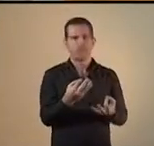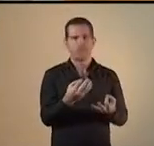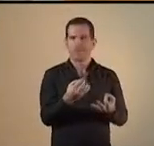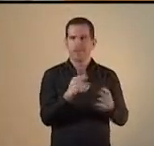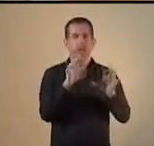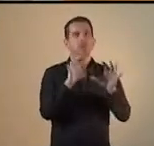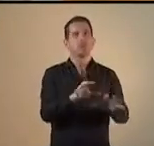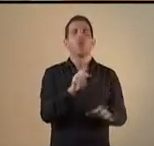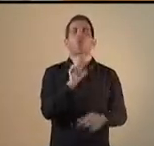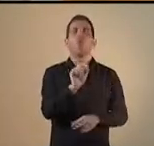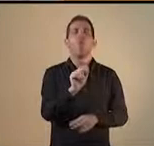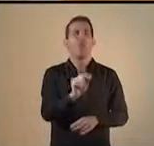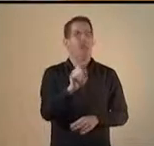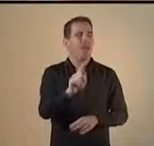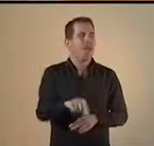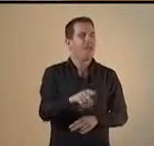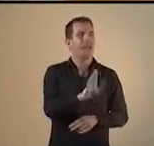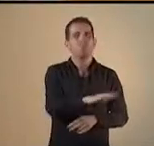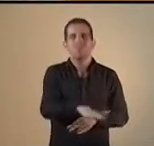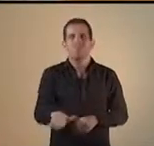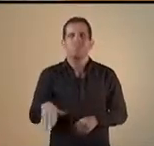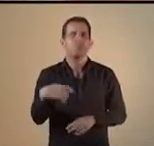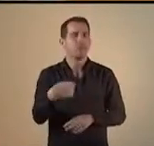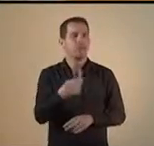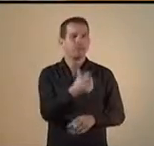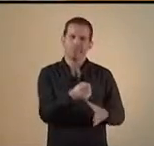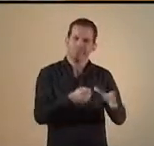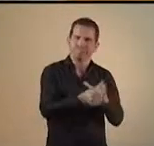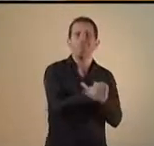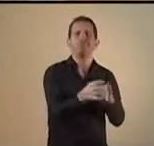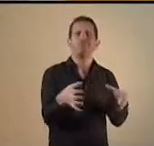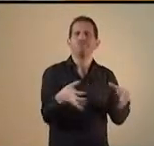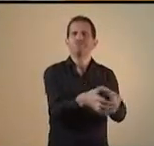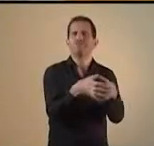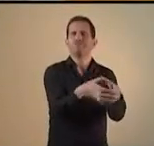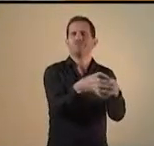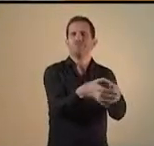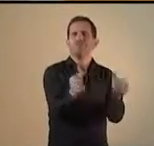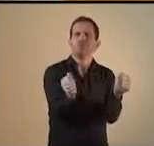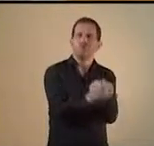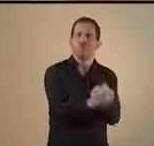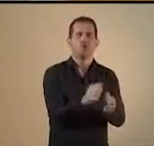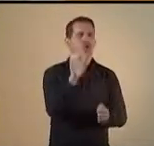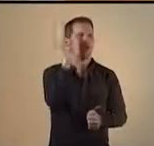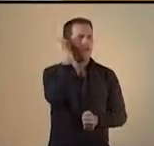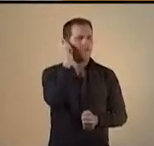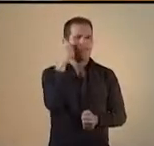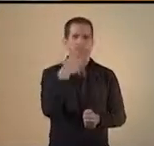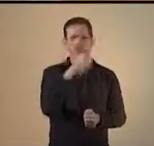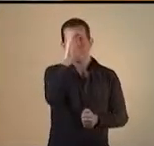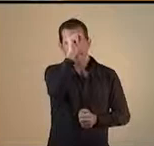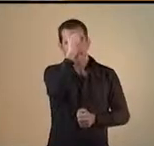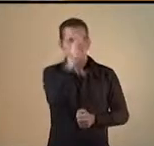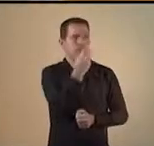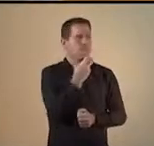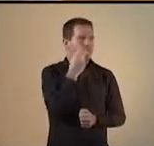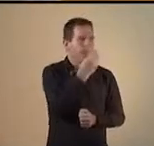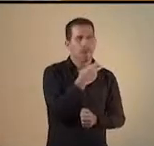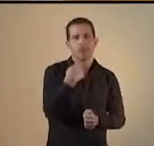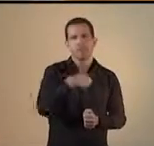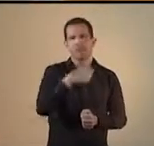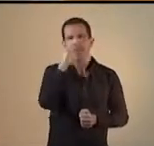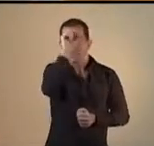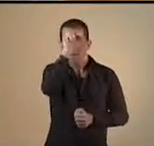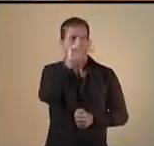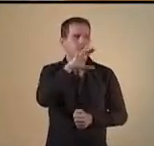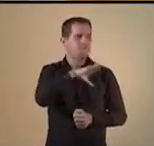essa, que a criança ela tem que ser inserida no mundo ouvinte, né? Ela tem que aprender a falar, ela tem que aprender a